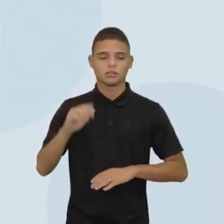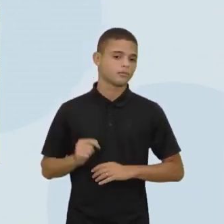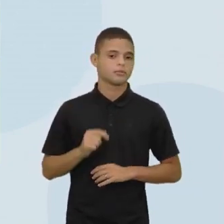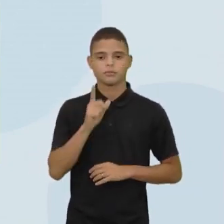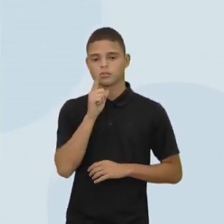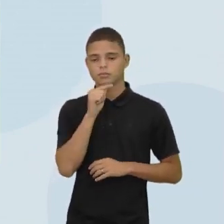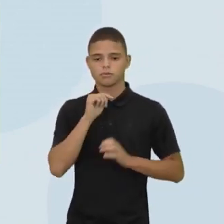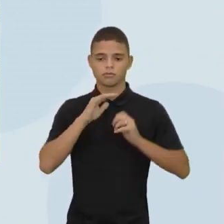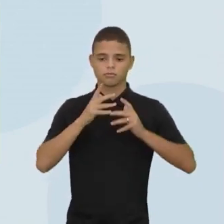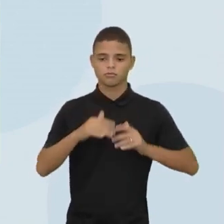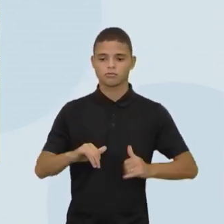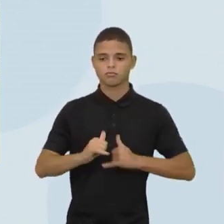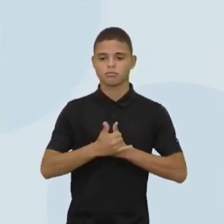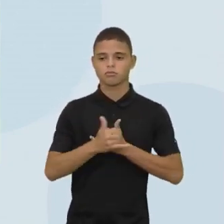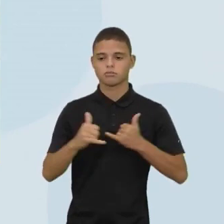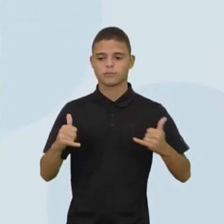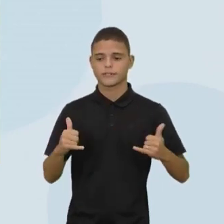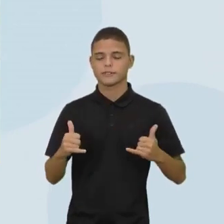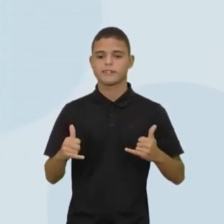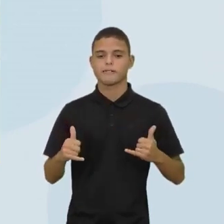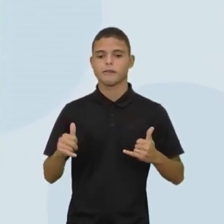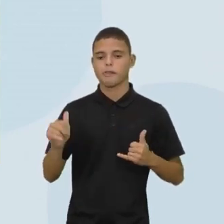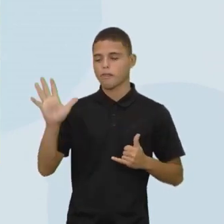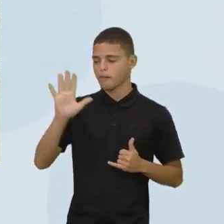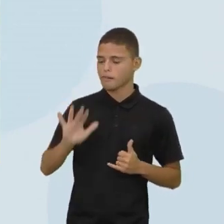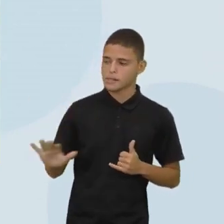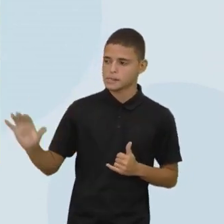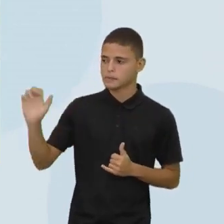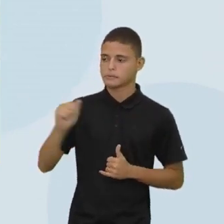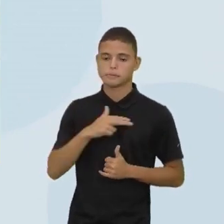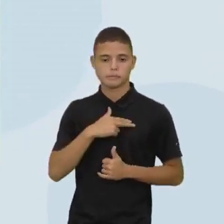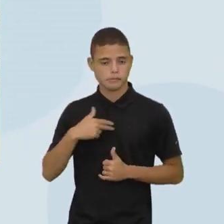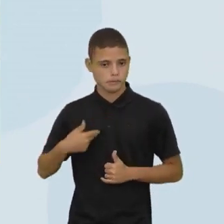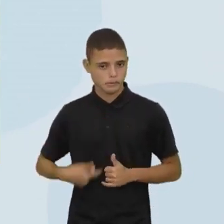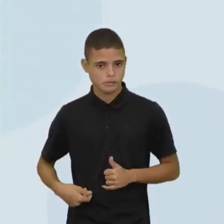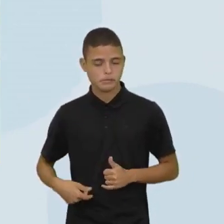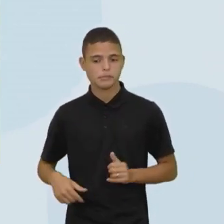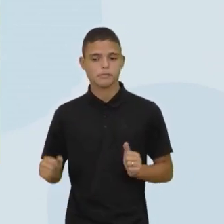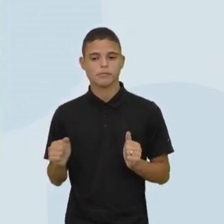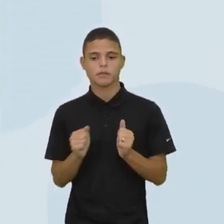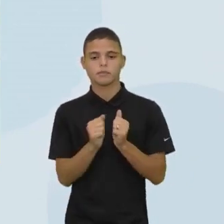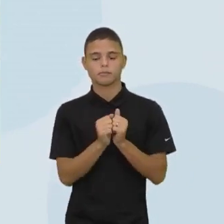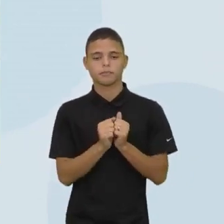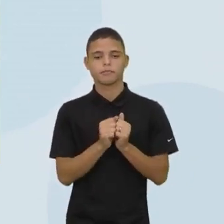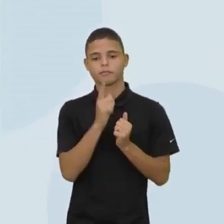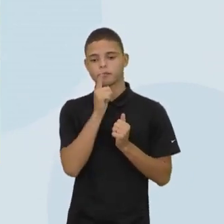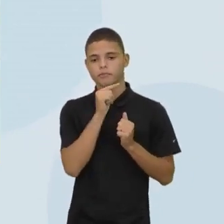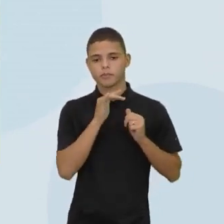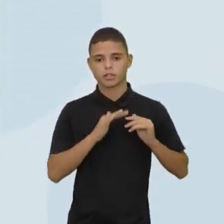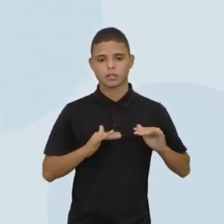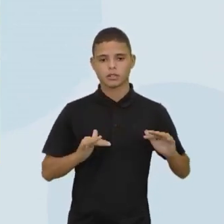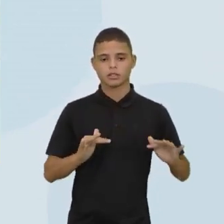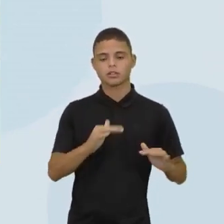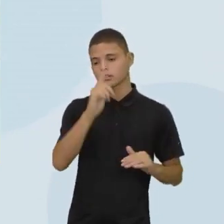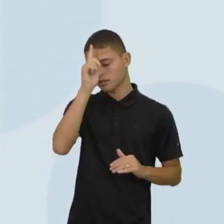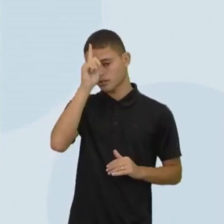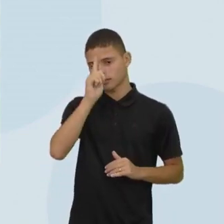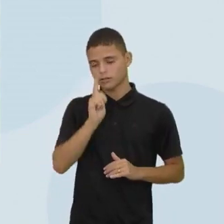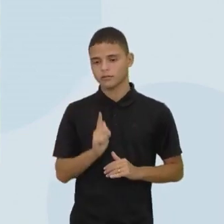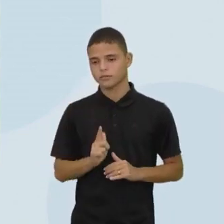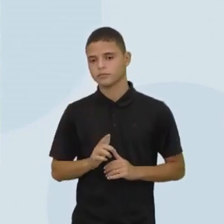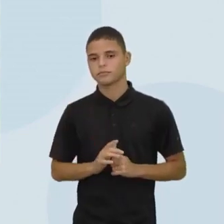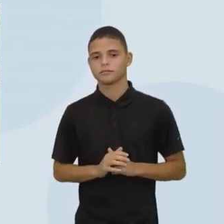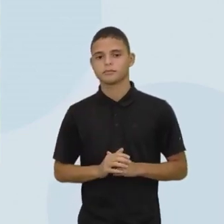aí do continente asiático, né? Fica lá na China, né? Junto com o Rio Amarelo, né? O Huanghe,